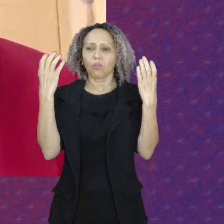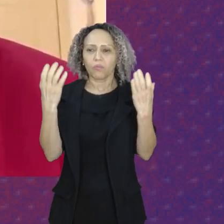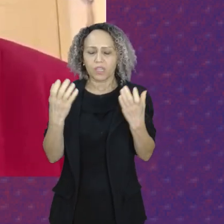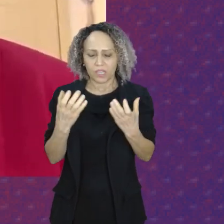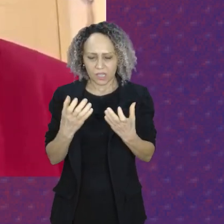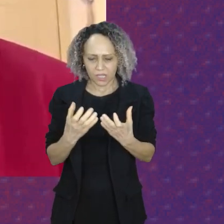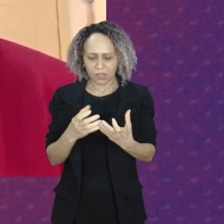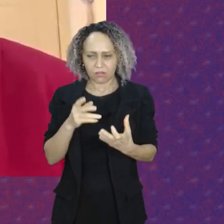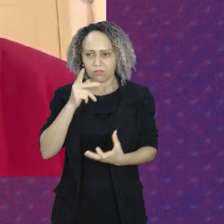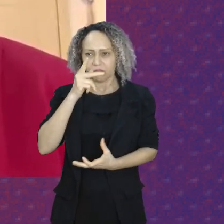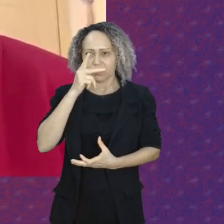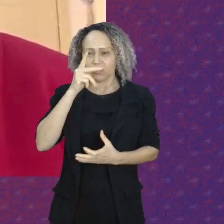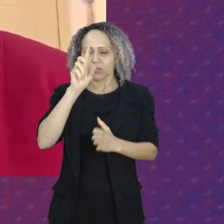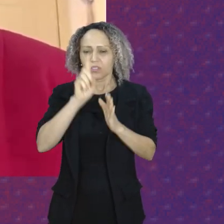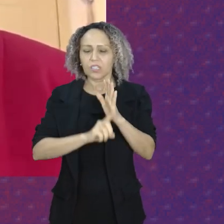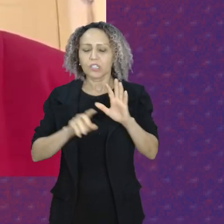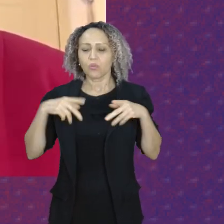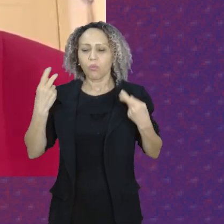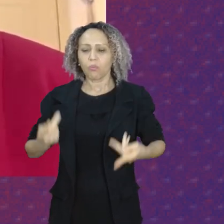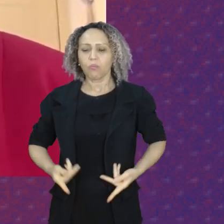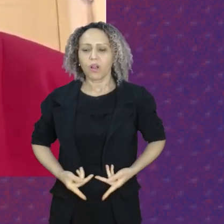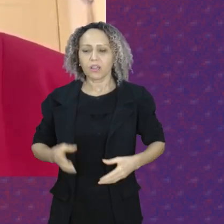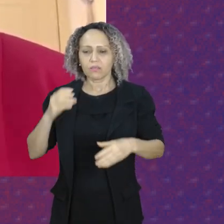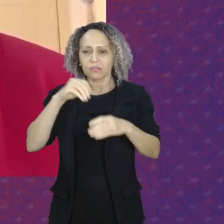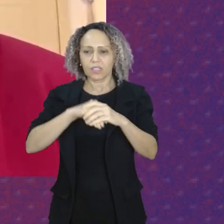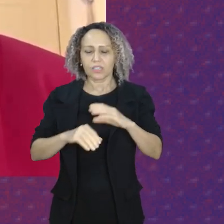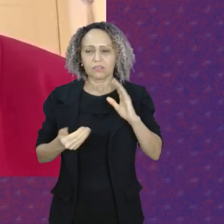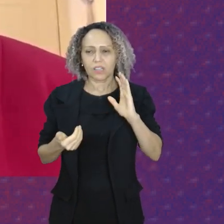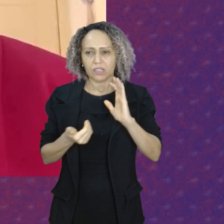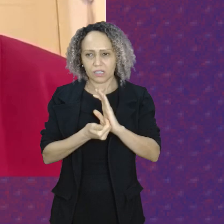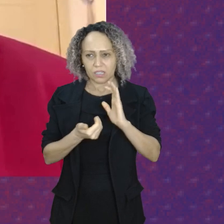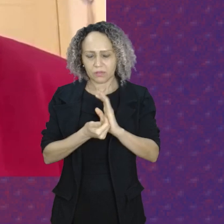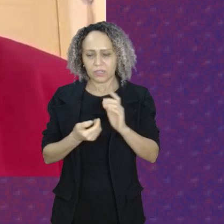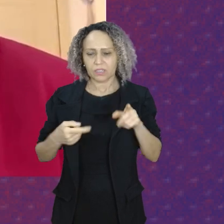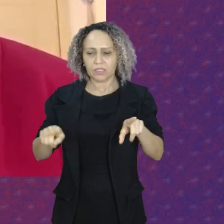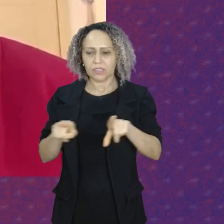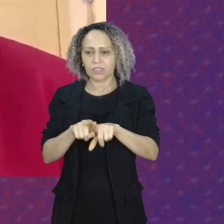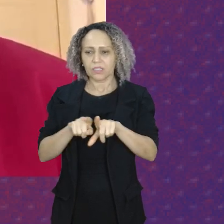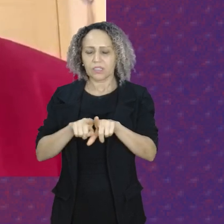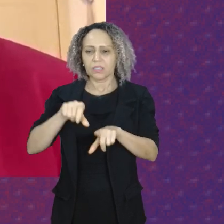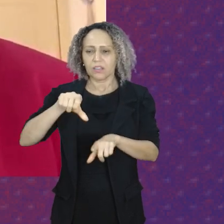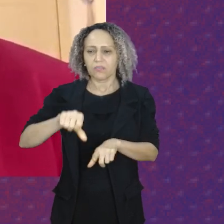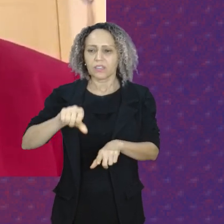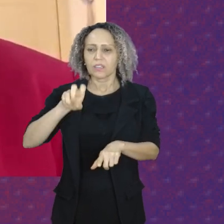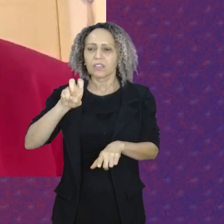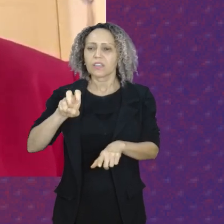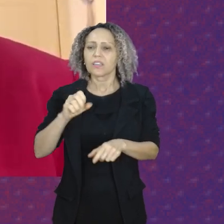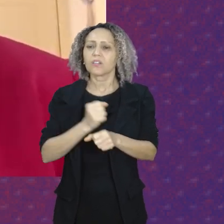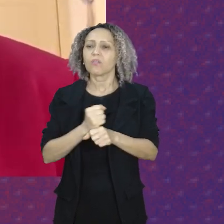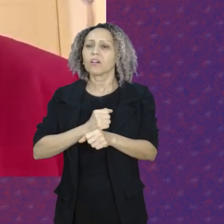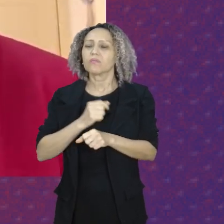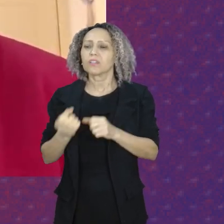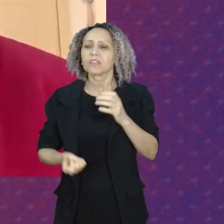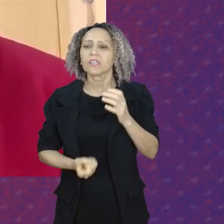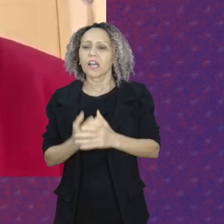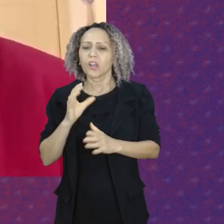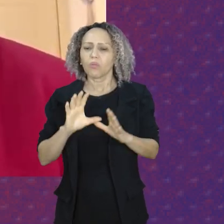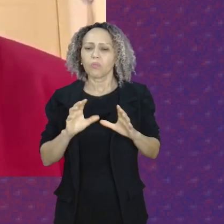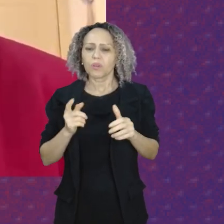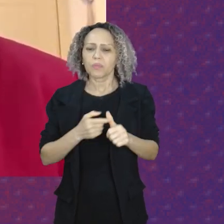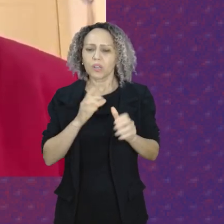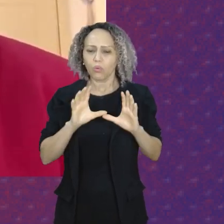na Câmara dos Deputados, e também em 1995 foi instalado o primeiro grupo de